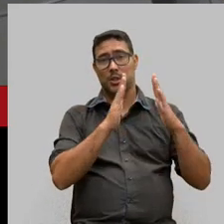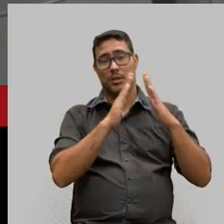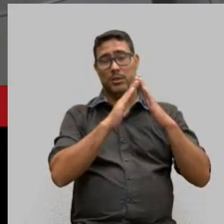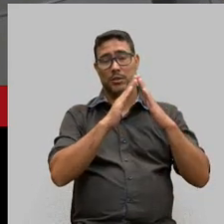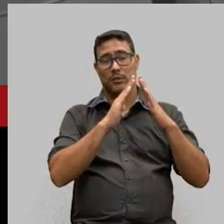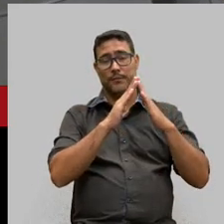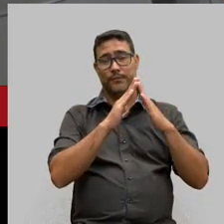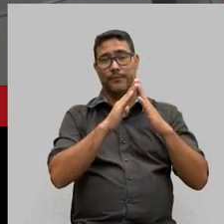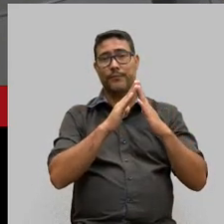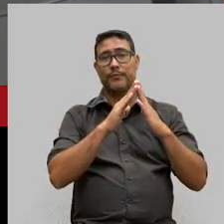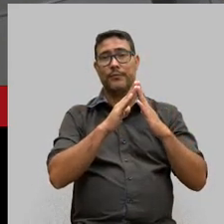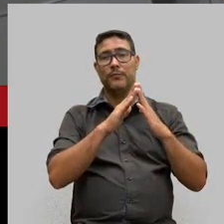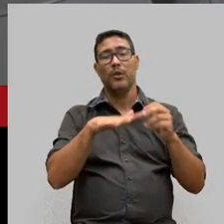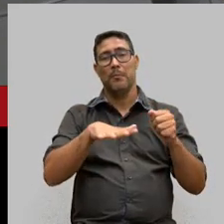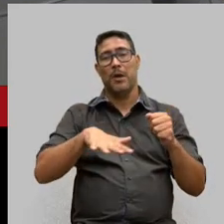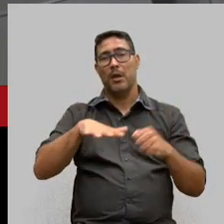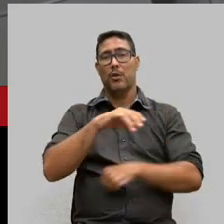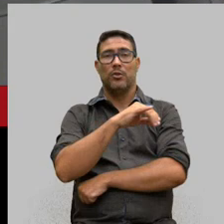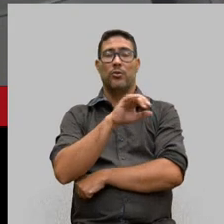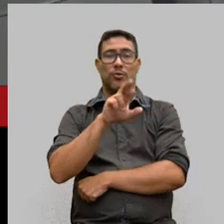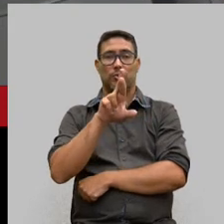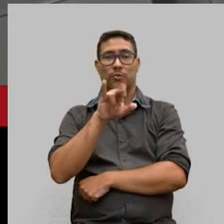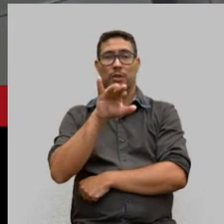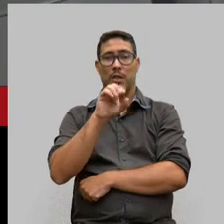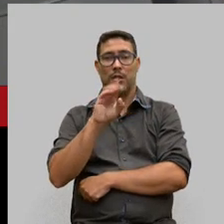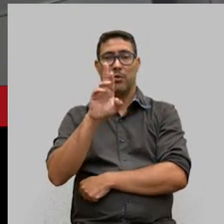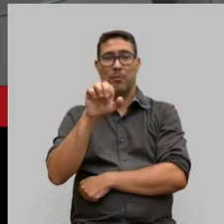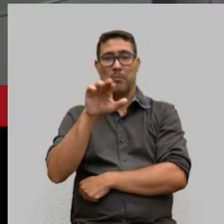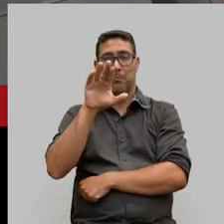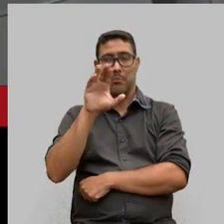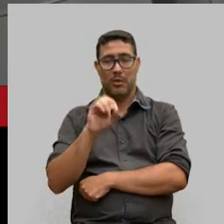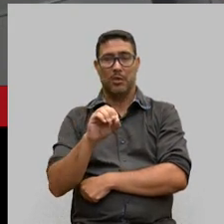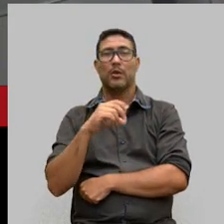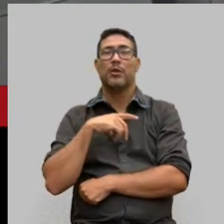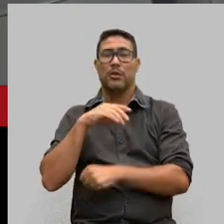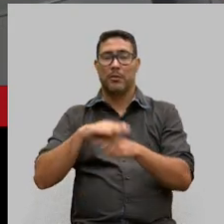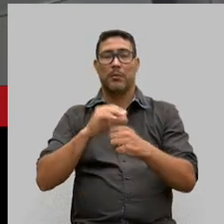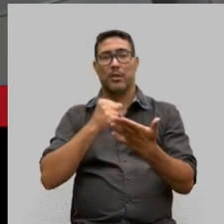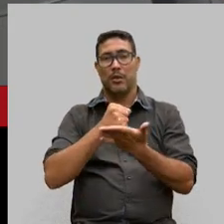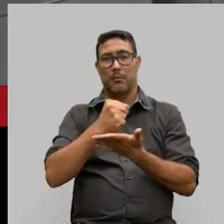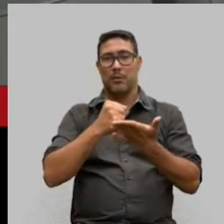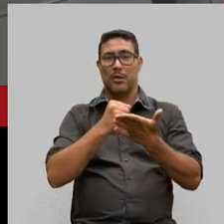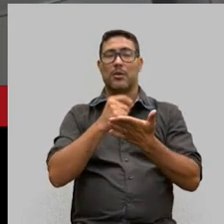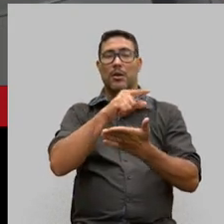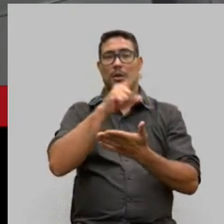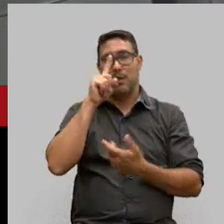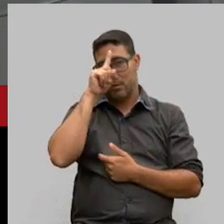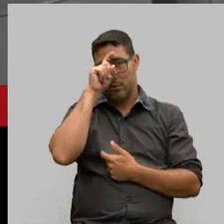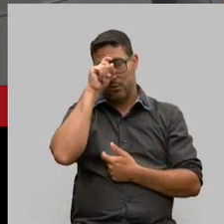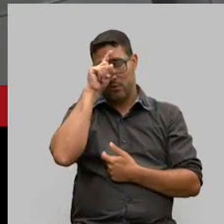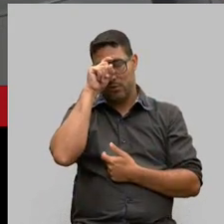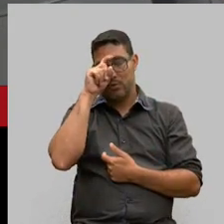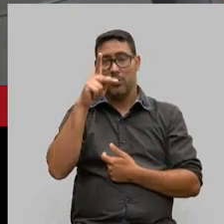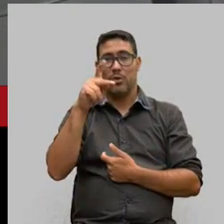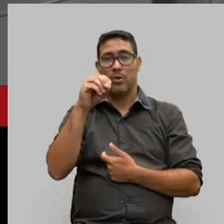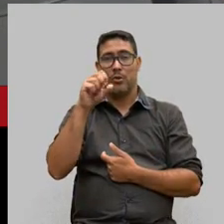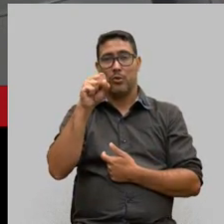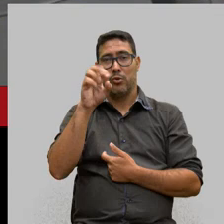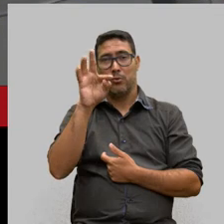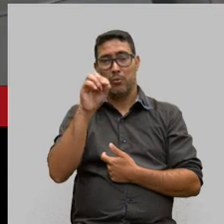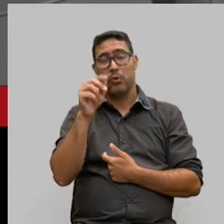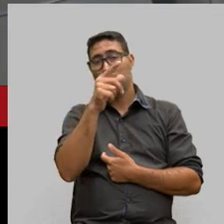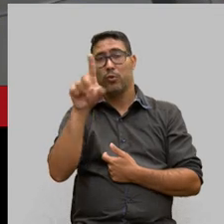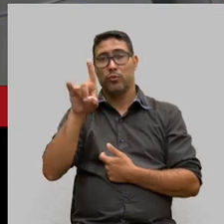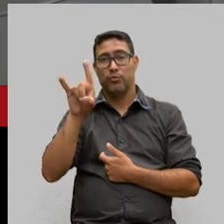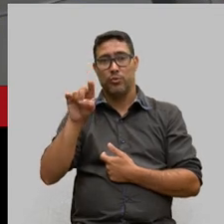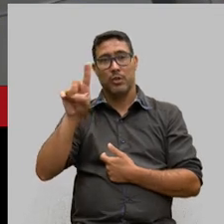Branco eu faço parte do Conselho né da base do posto Outro dia eu estive lá